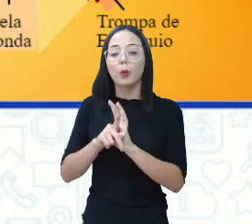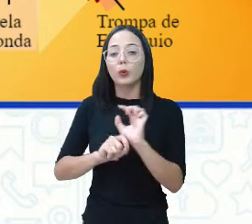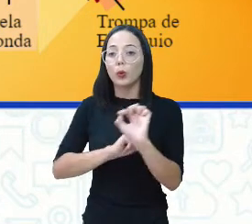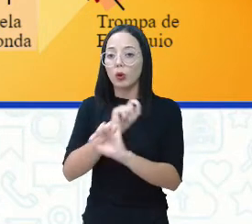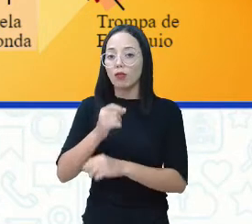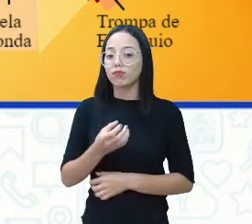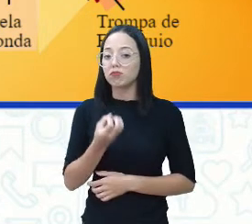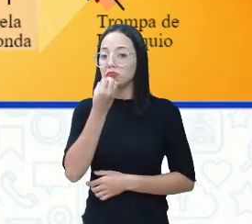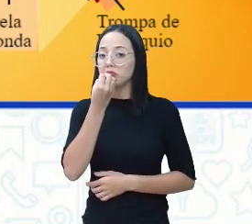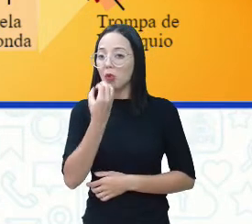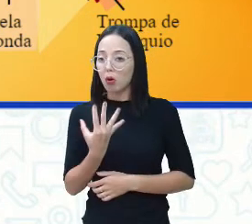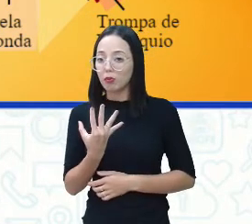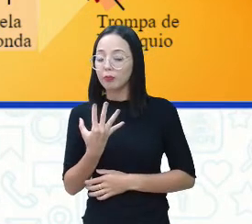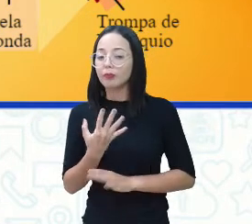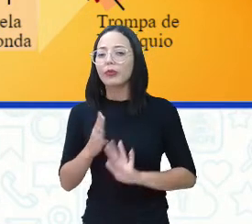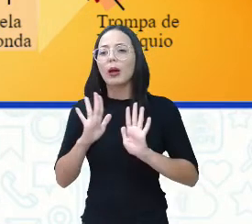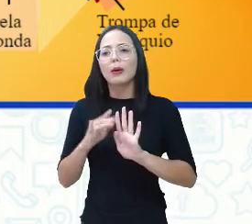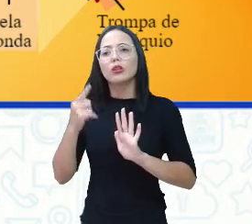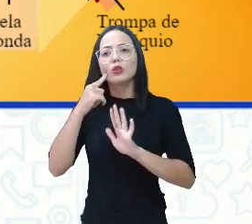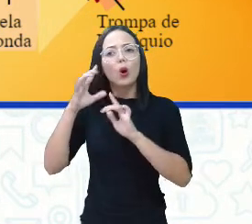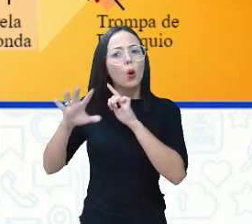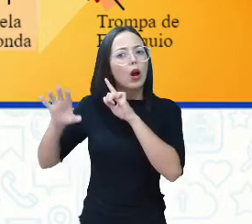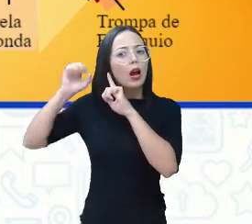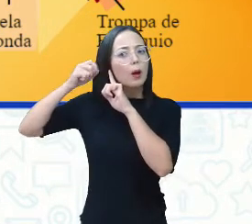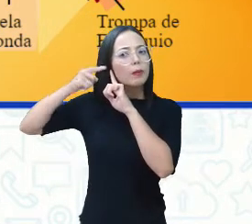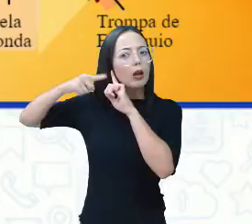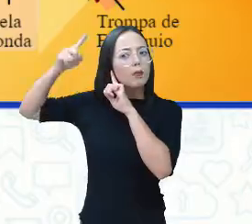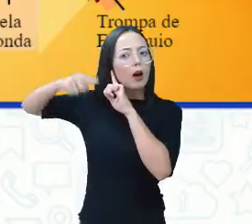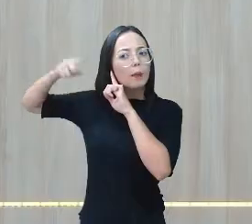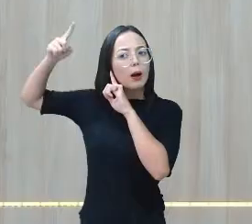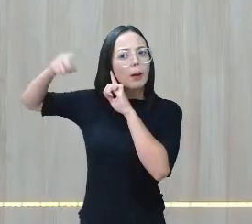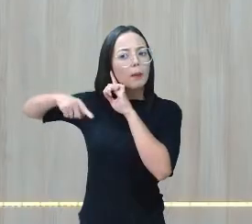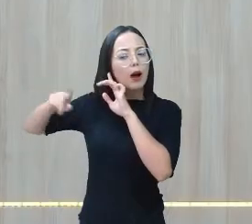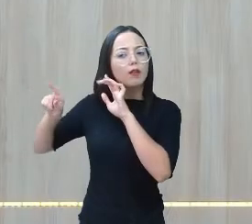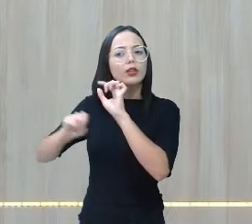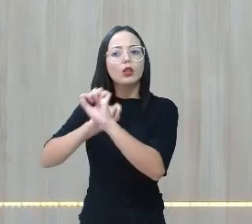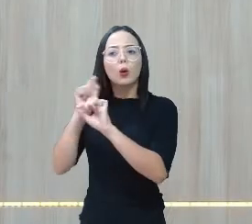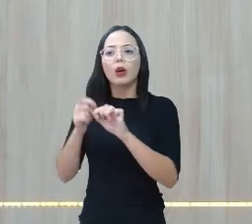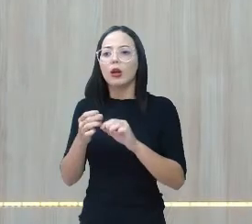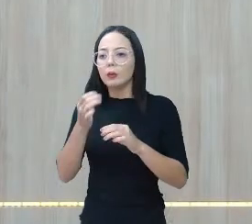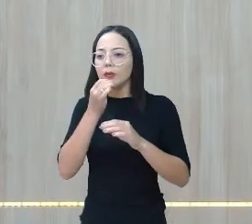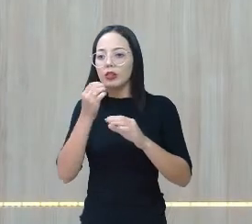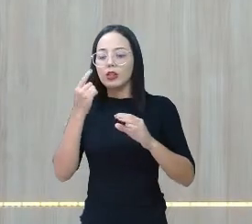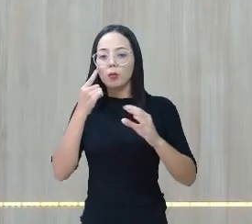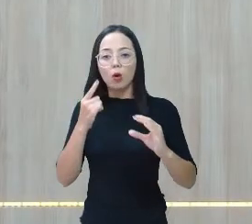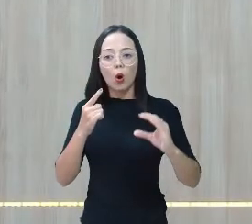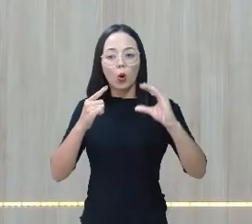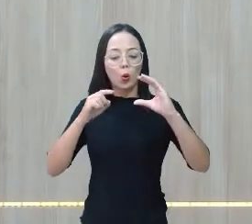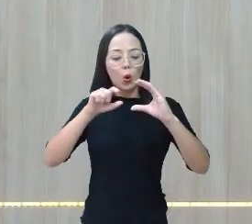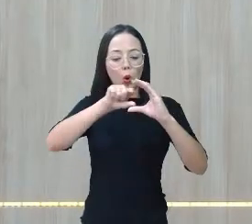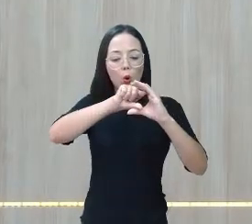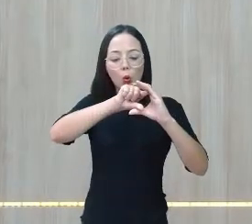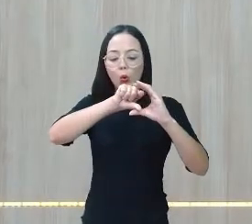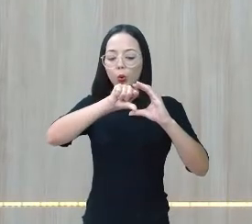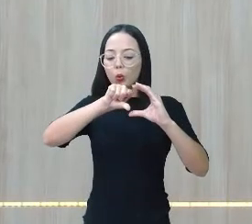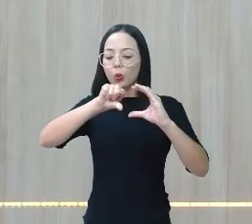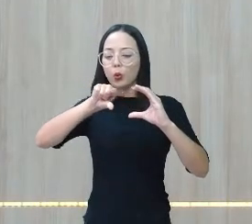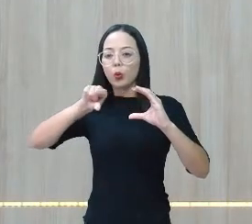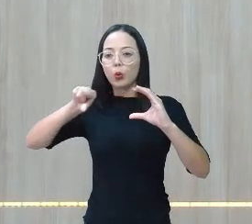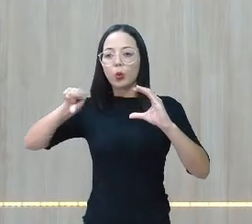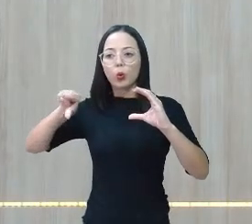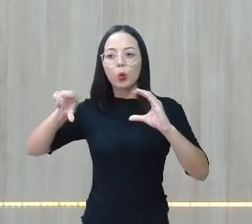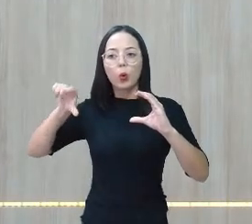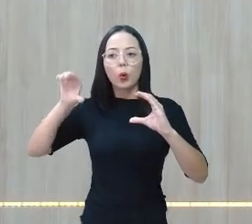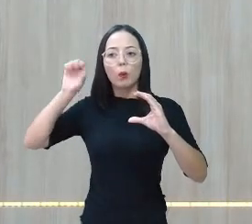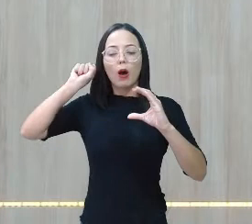favorável a isso. E aí, quando ela capta o som, esse som ele vai passar por esse meato auditivo, que é como se